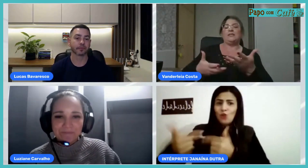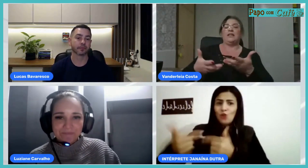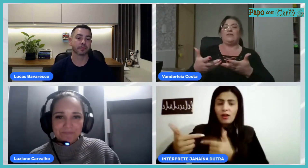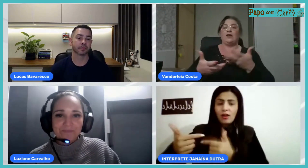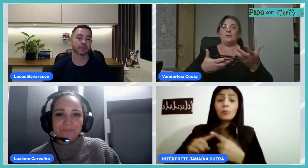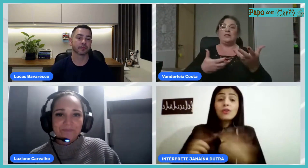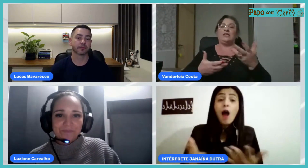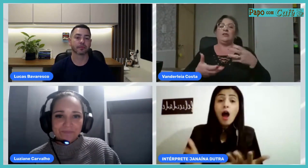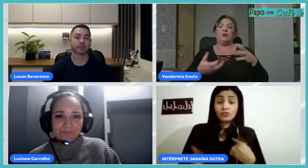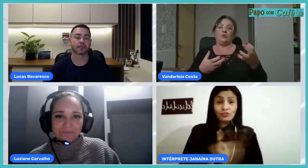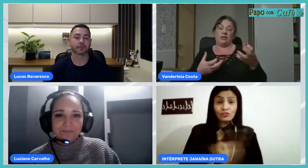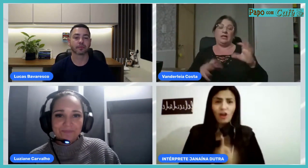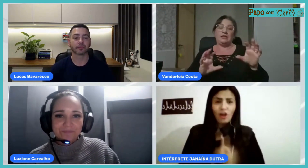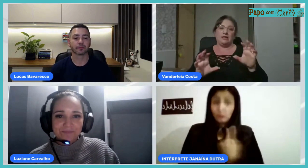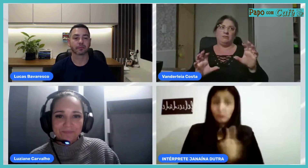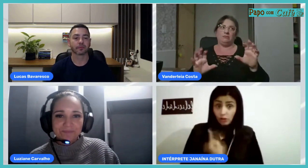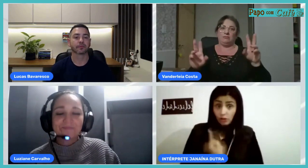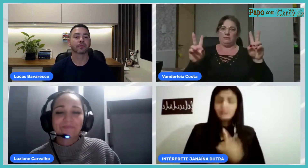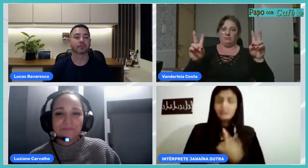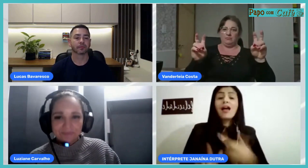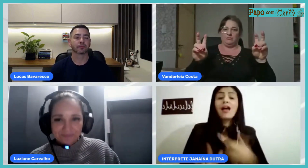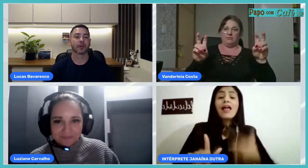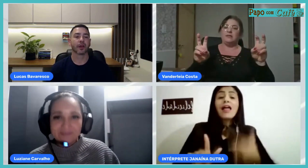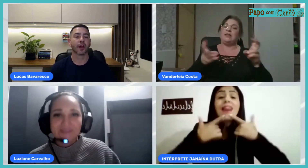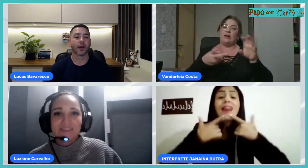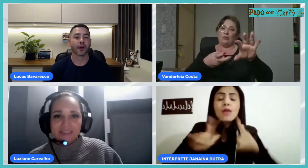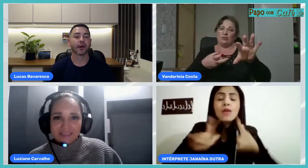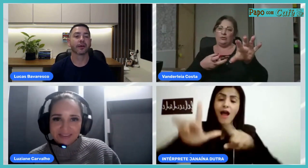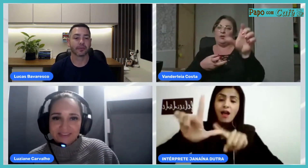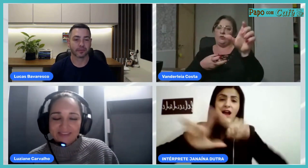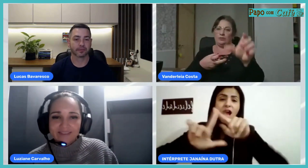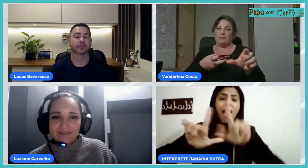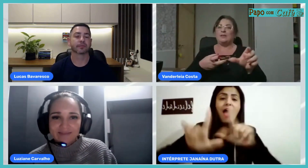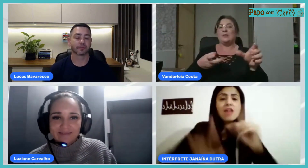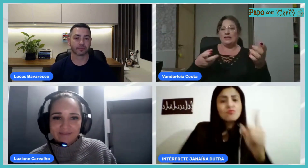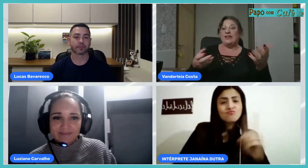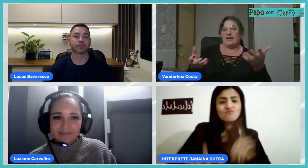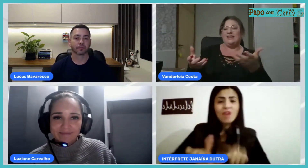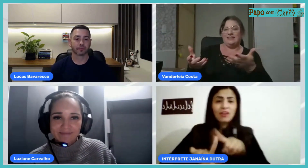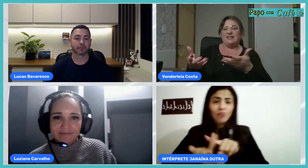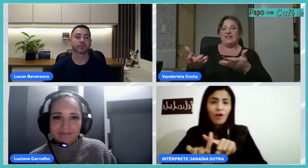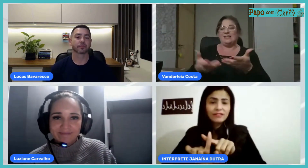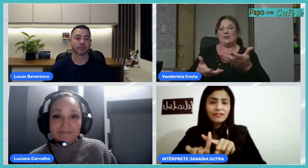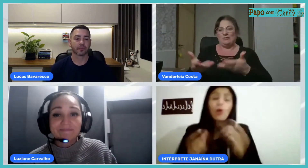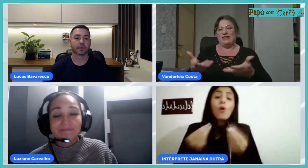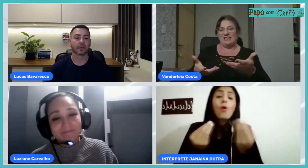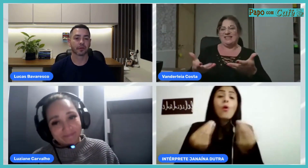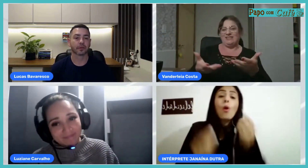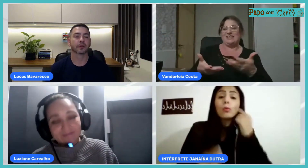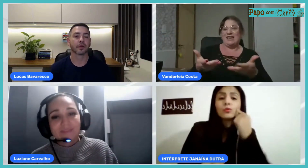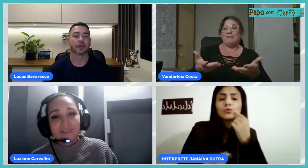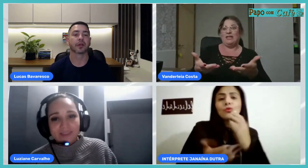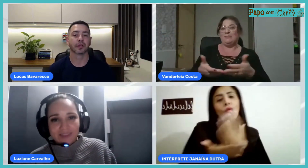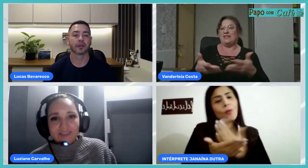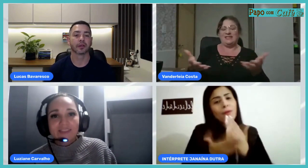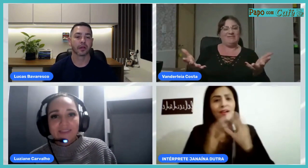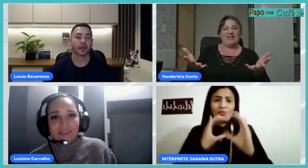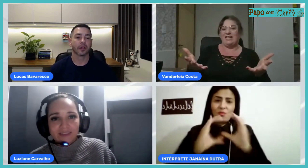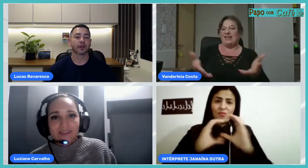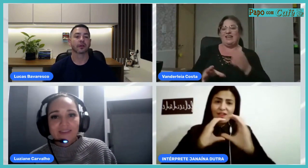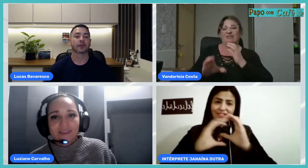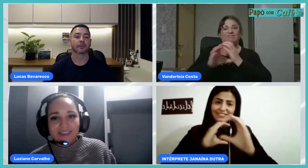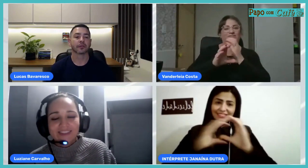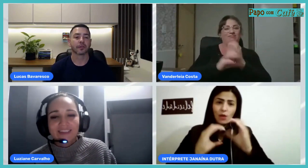da Libras que ele vai conseguir uma comunicação. Se a outra pessoa tem essa comunicação, né? Sabe, Libras?